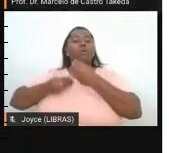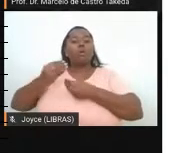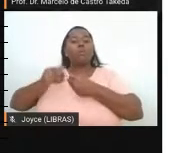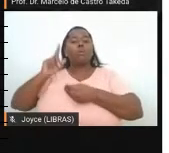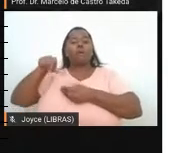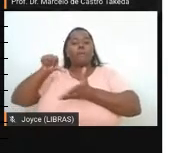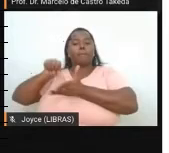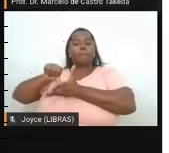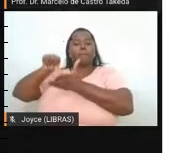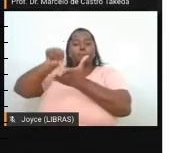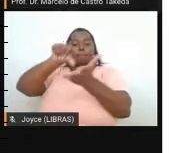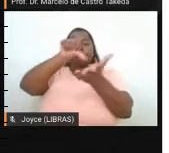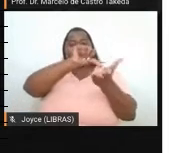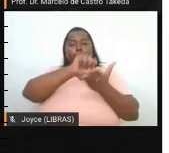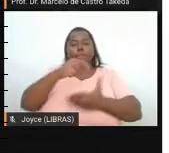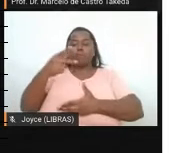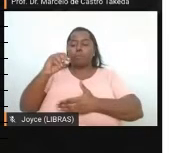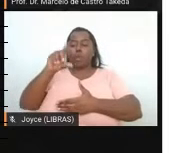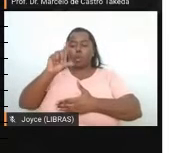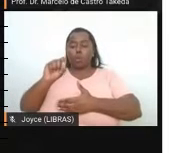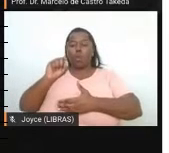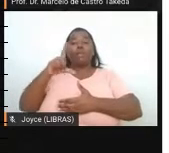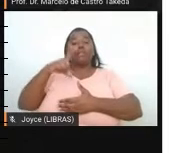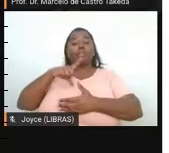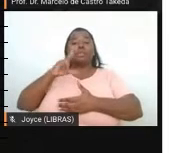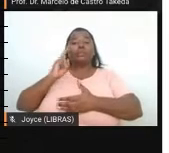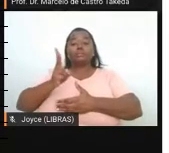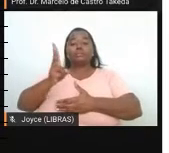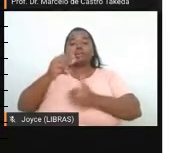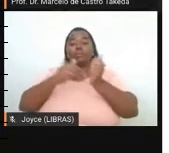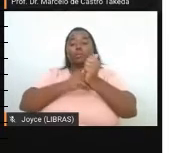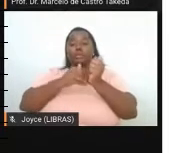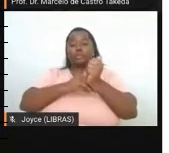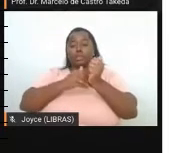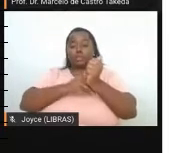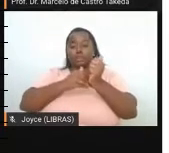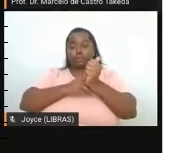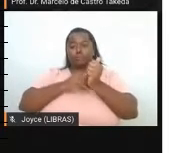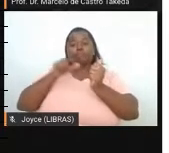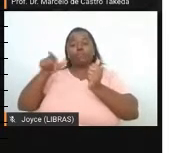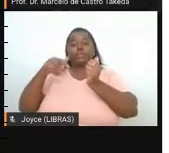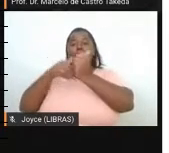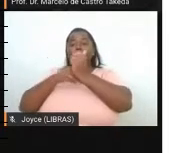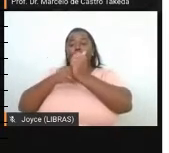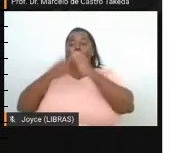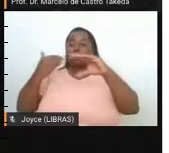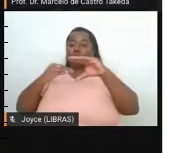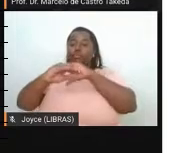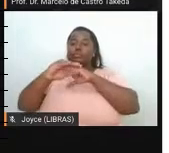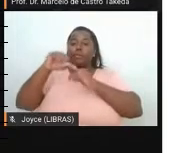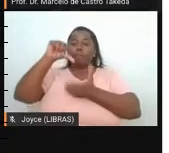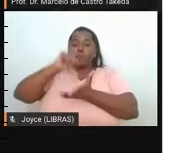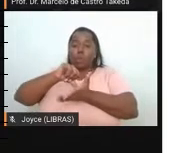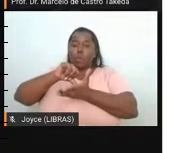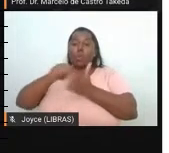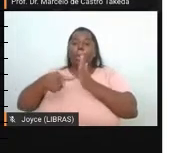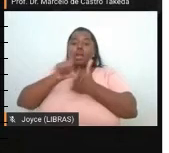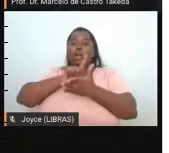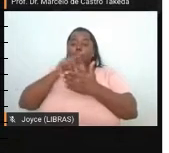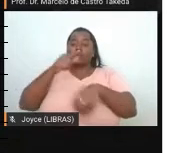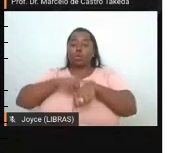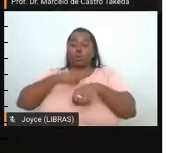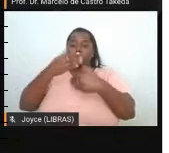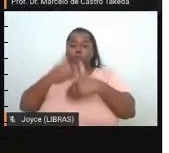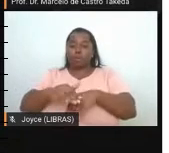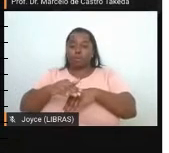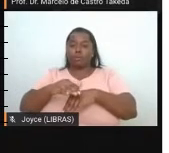sempre tem uma senha, e essa senha é enviada para os tutores no polo pouco antes da realização das provas. Então é possível, se